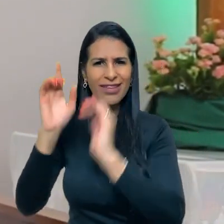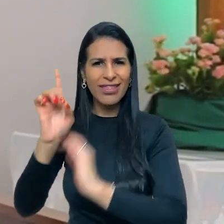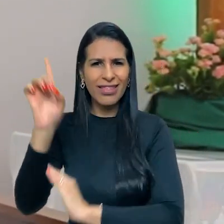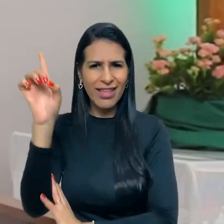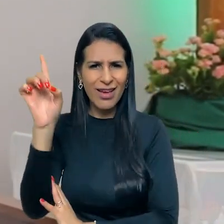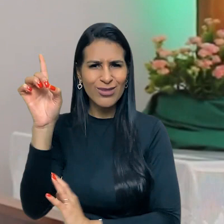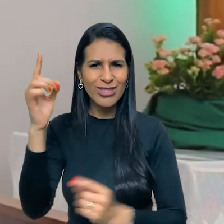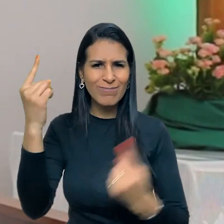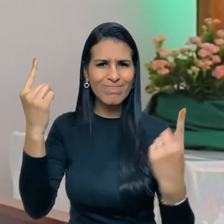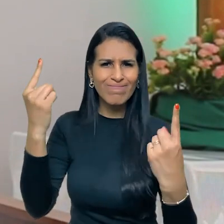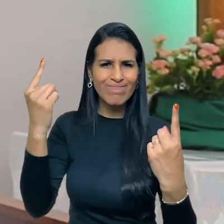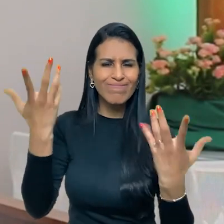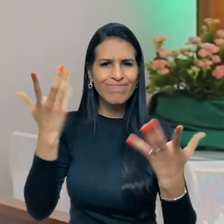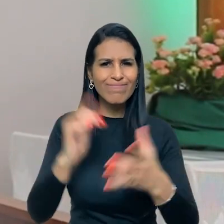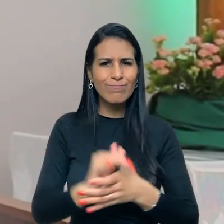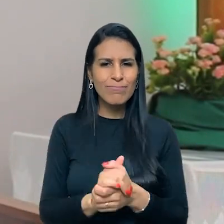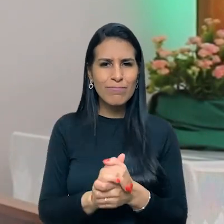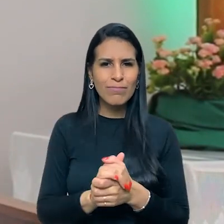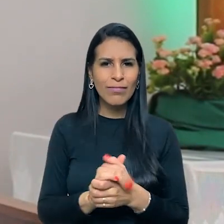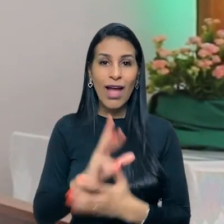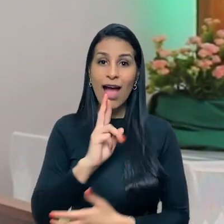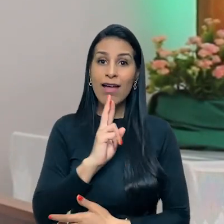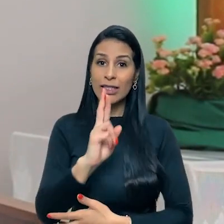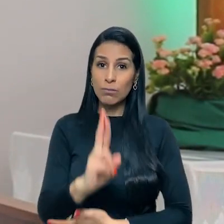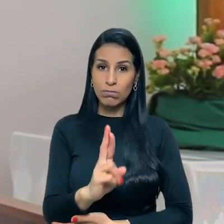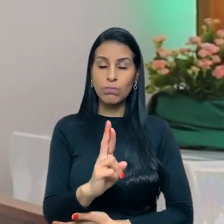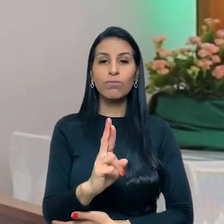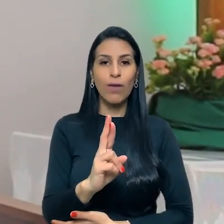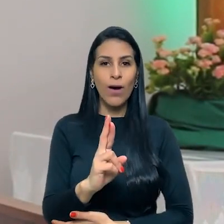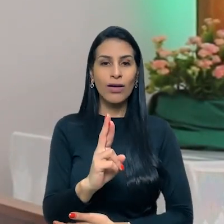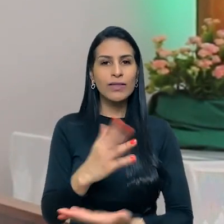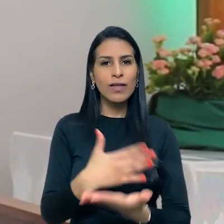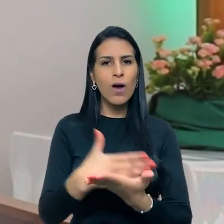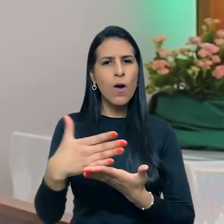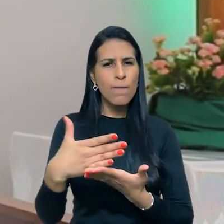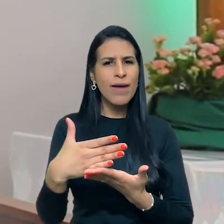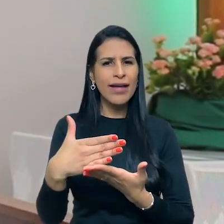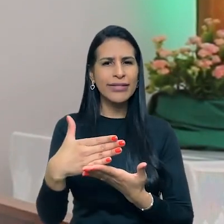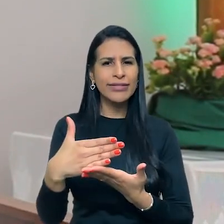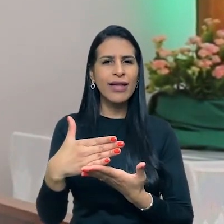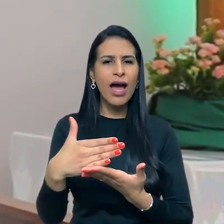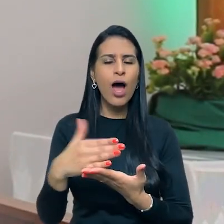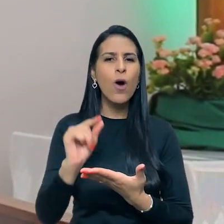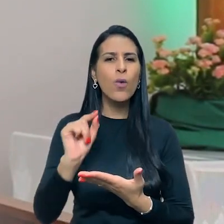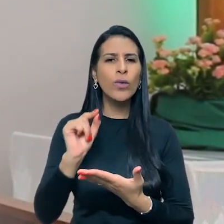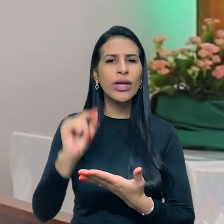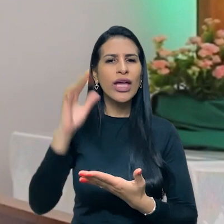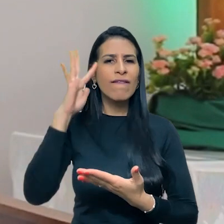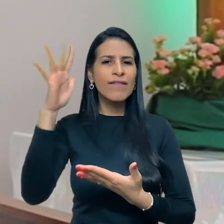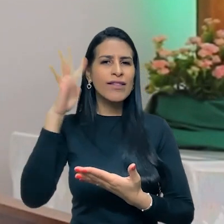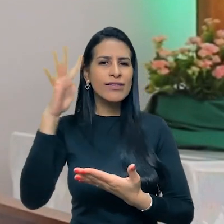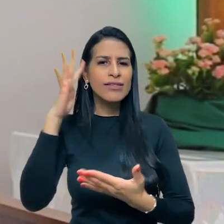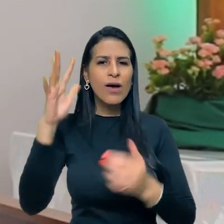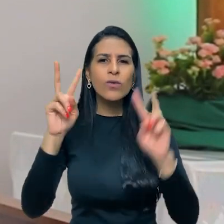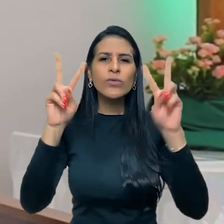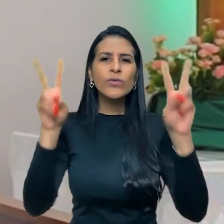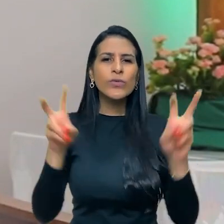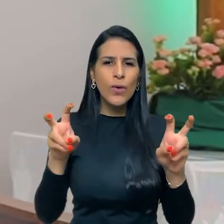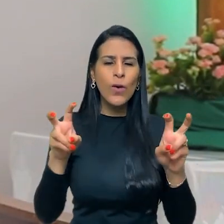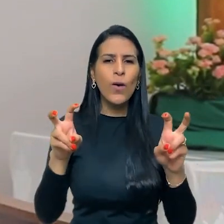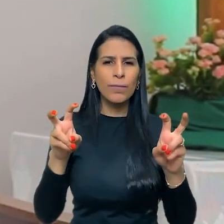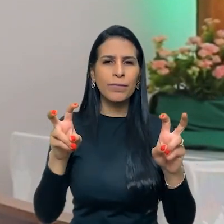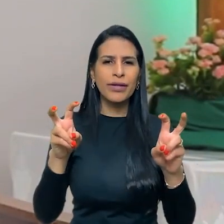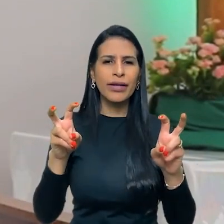Deus? Eu creio que a resposta para essa pergunta, ela começa a surgir a partir da reflexão sobre